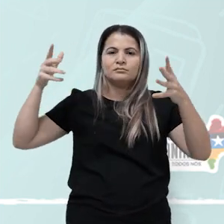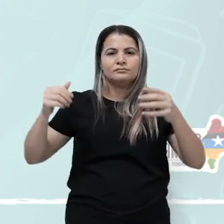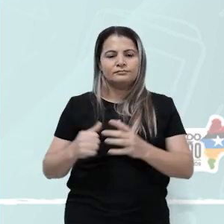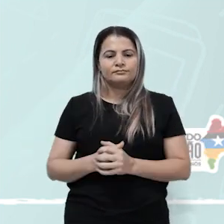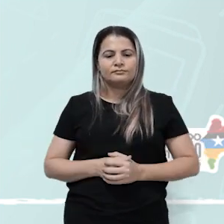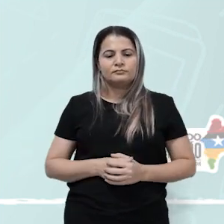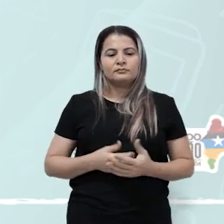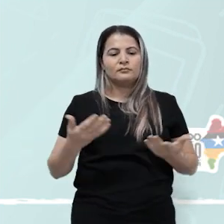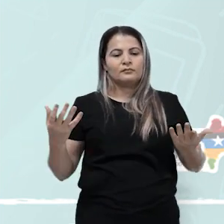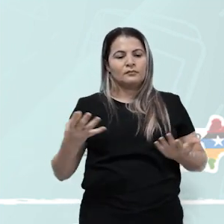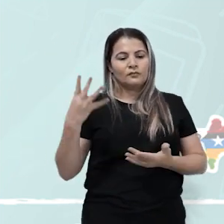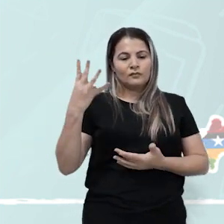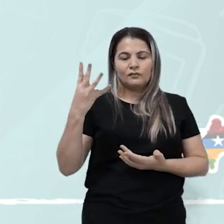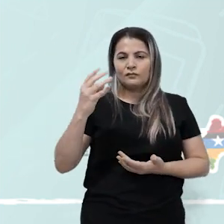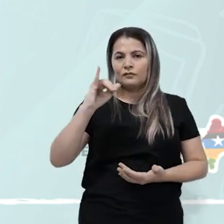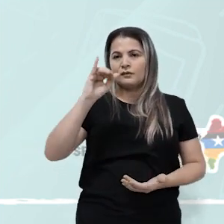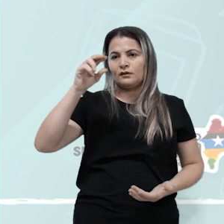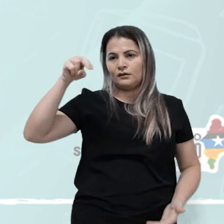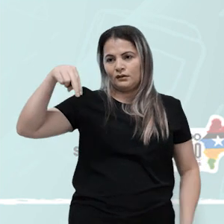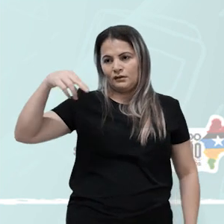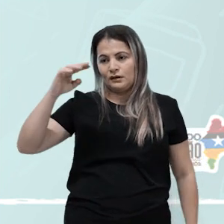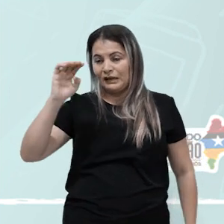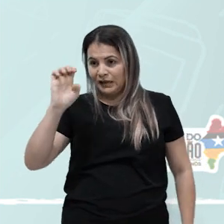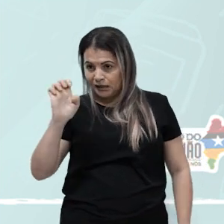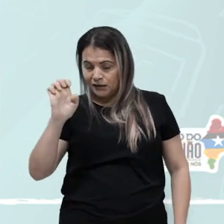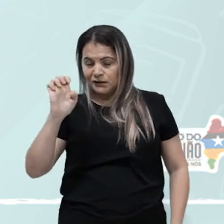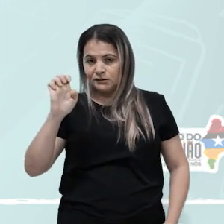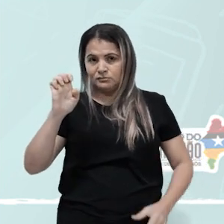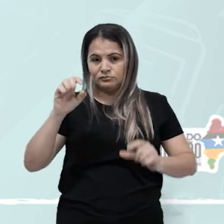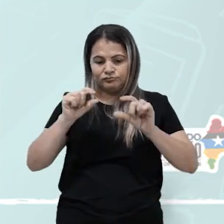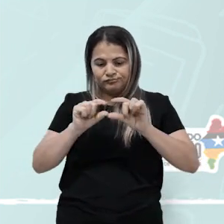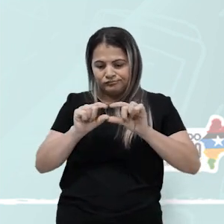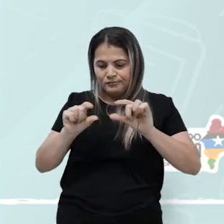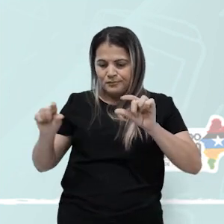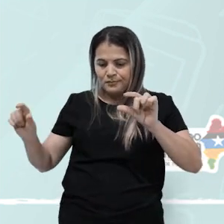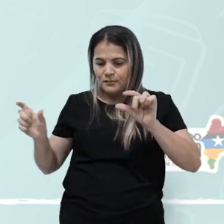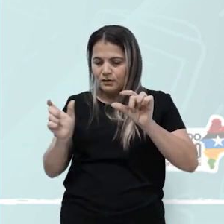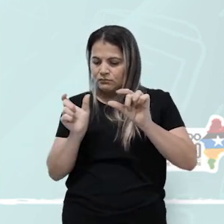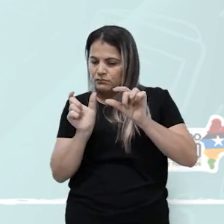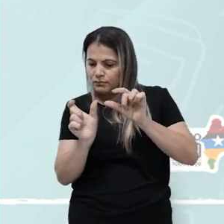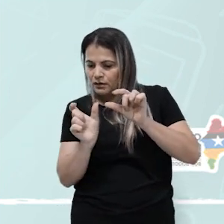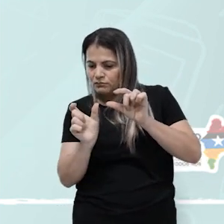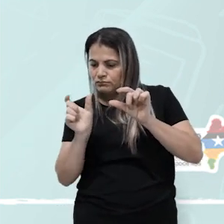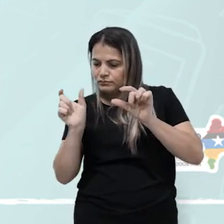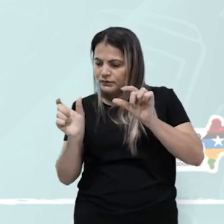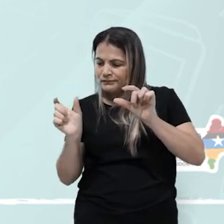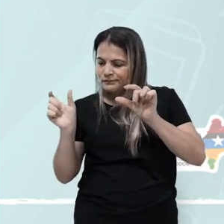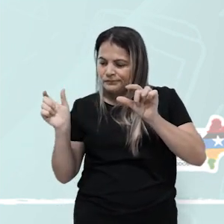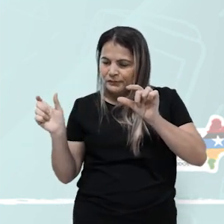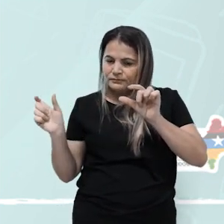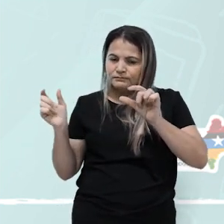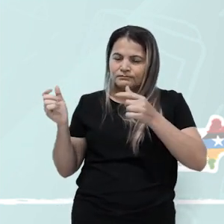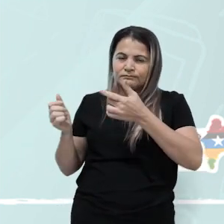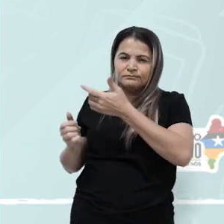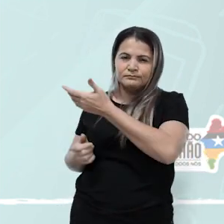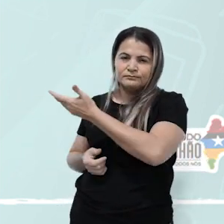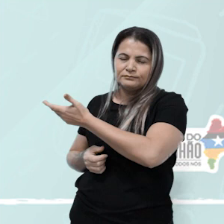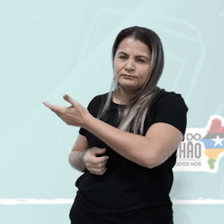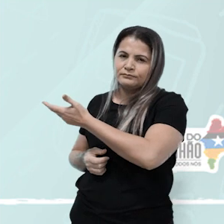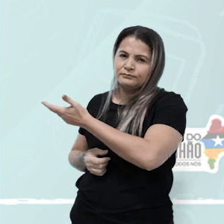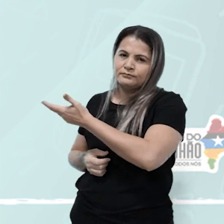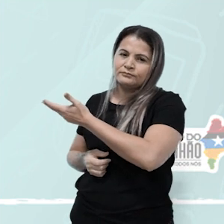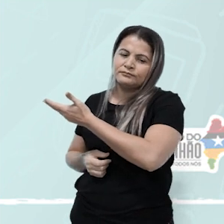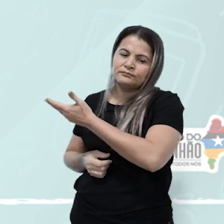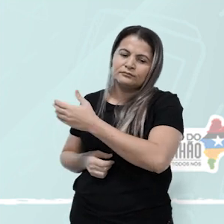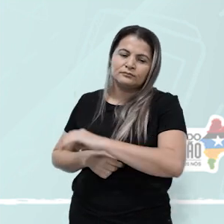de derivação. Bovine, bovino. Canine, canino. Masculine,